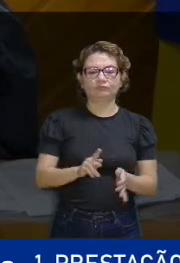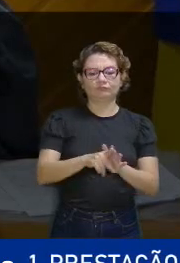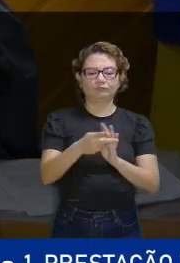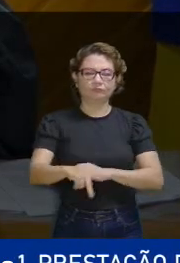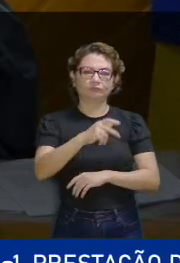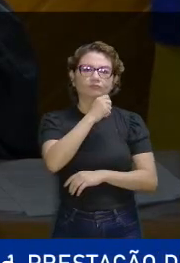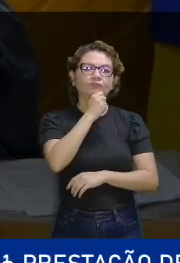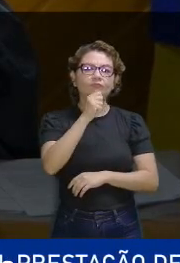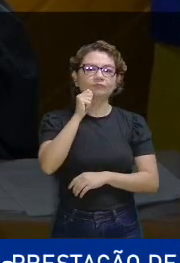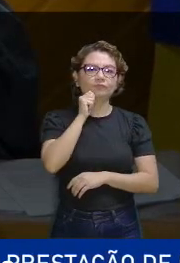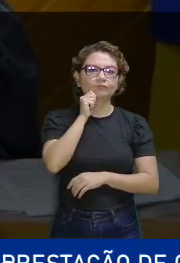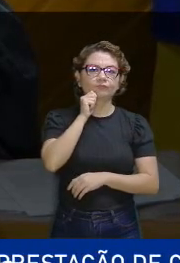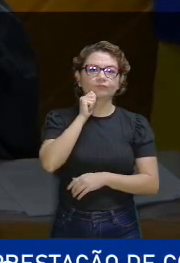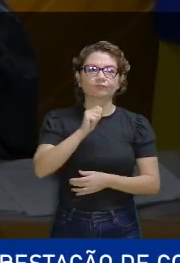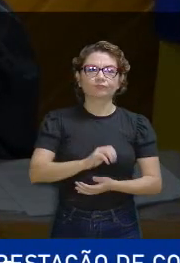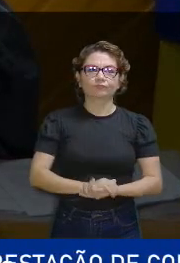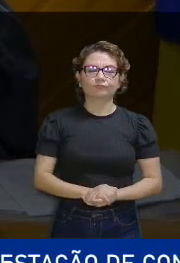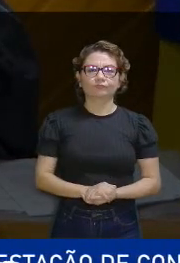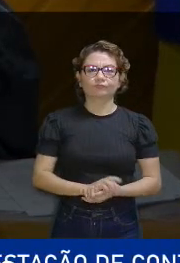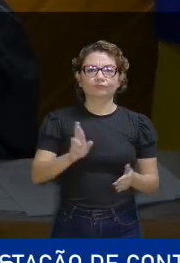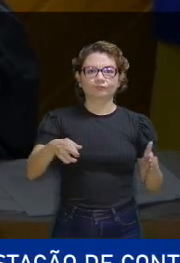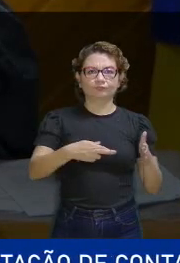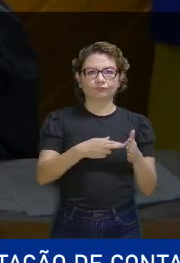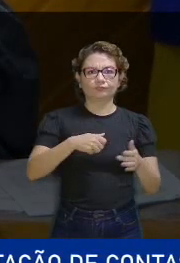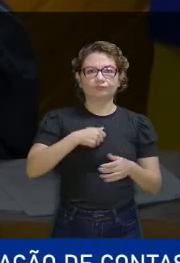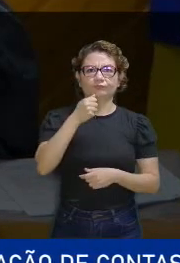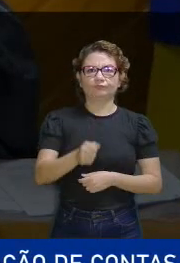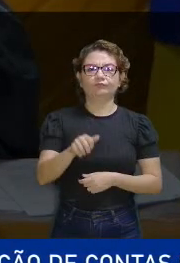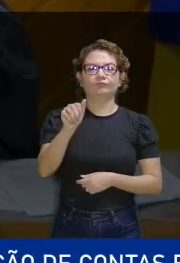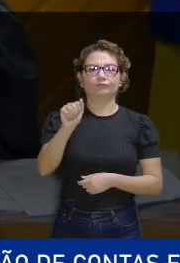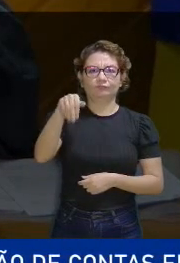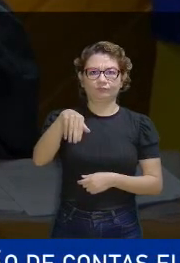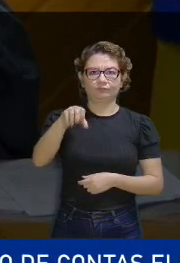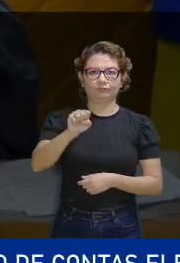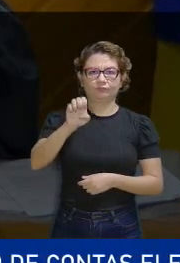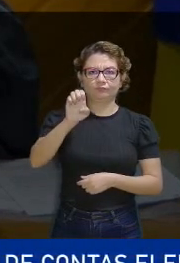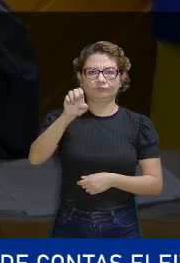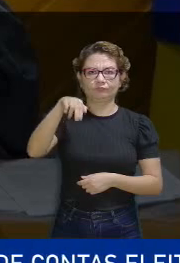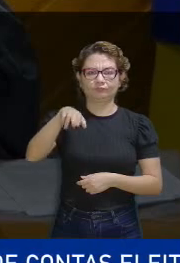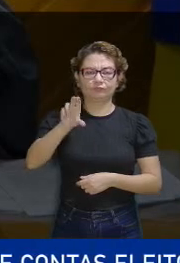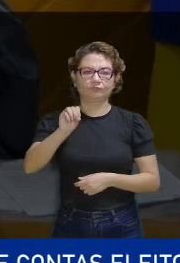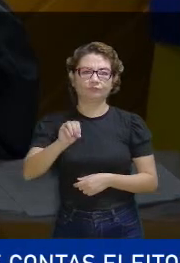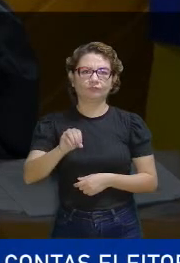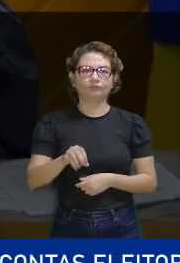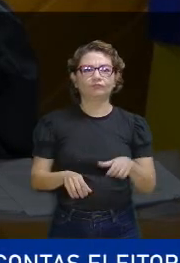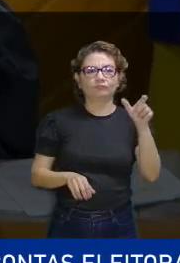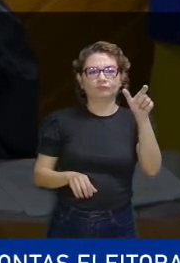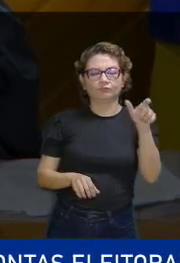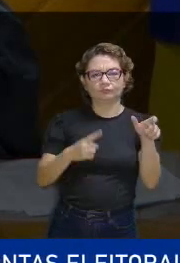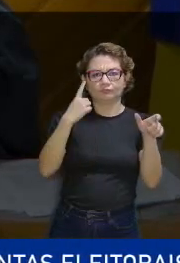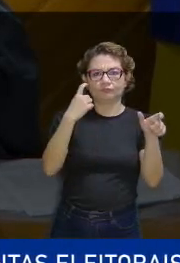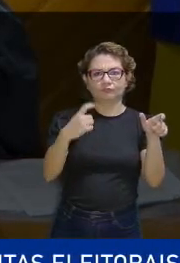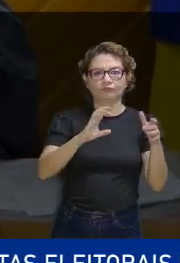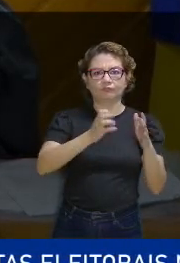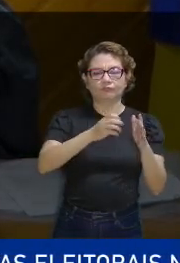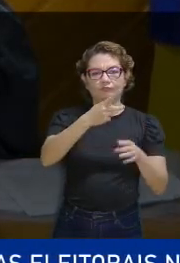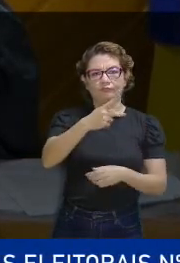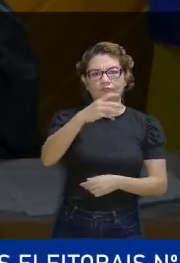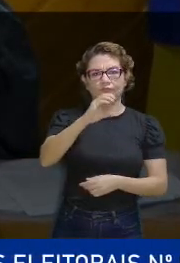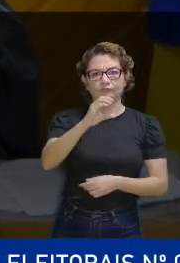parcialmente grisalho, traz toga preta. Relator juiz Anselmo Gonçalves, interessado do Partido da Causa Operária,